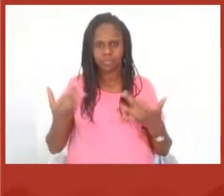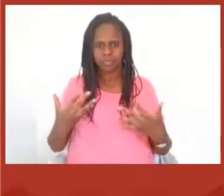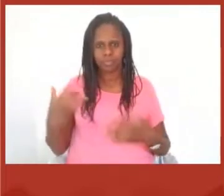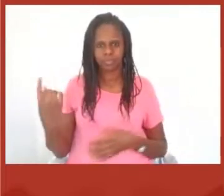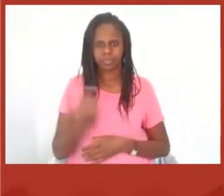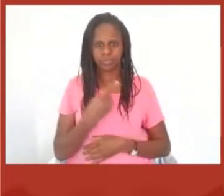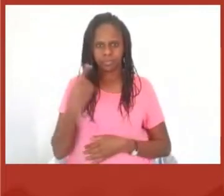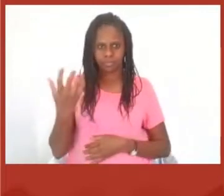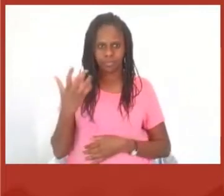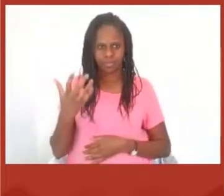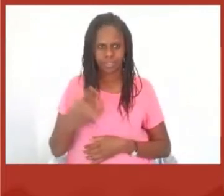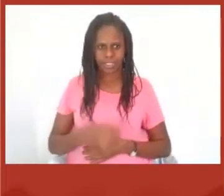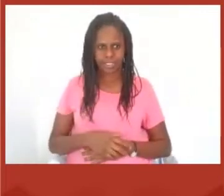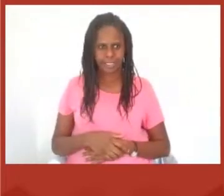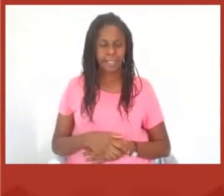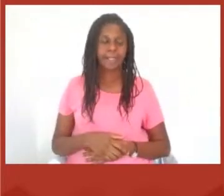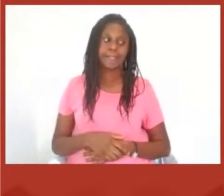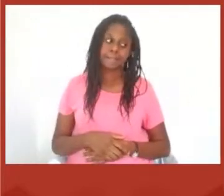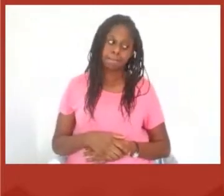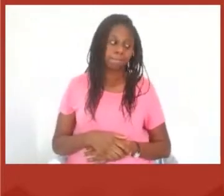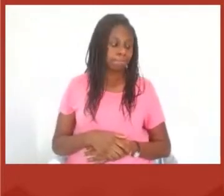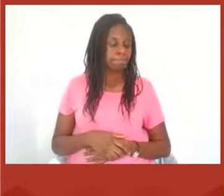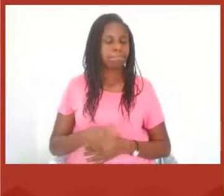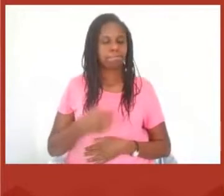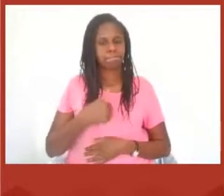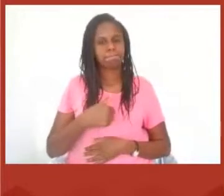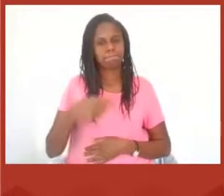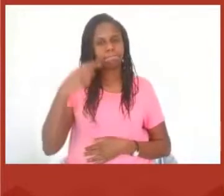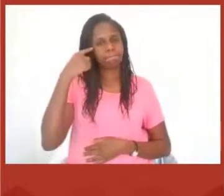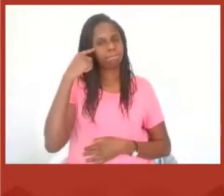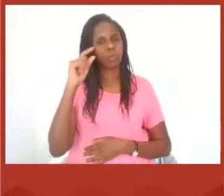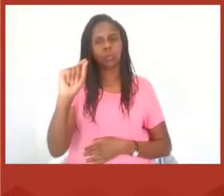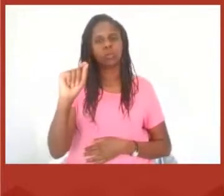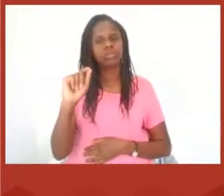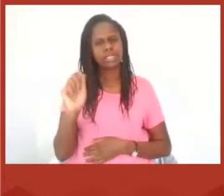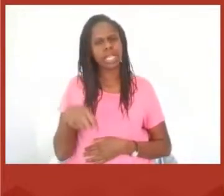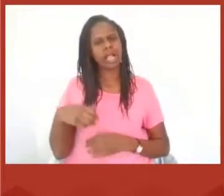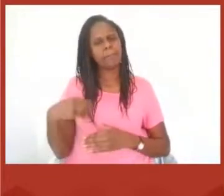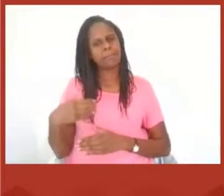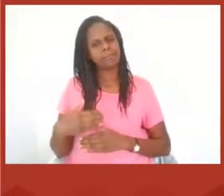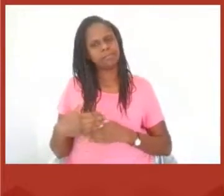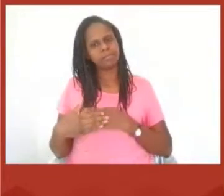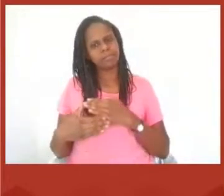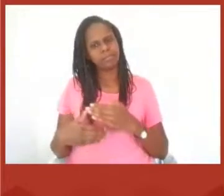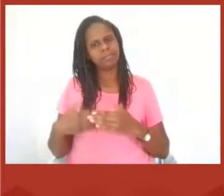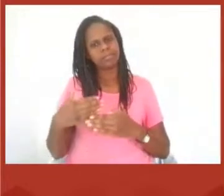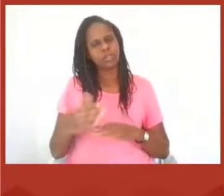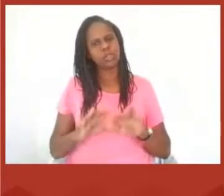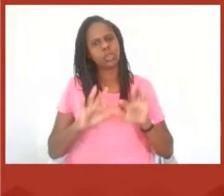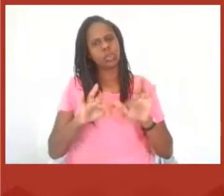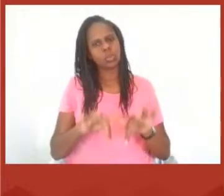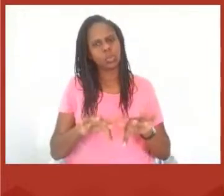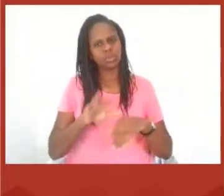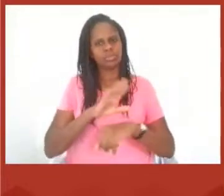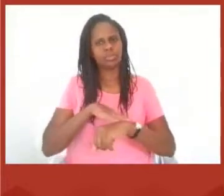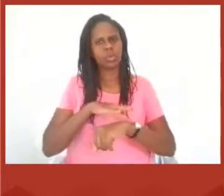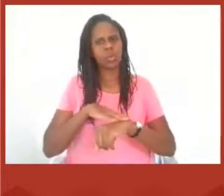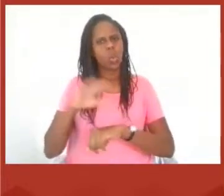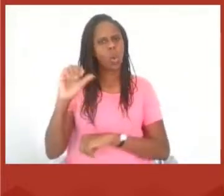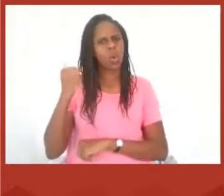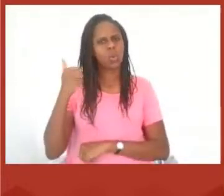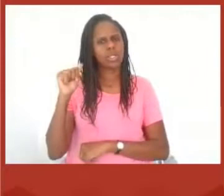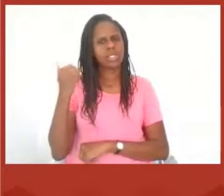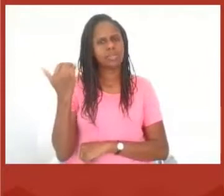eu entendo que a gente pode concluir, não, tá, não é nenhum absurdo manter a previsão de 11h30.